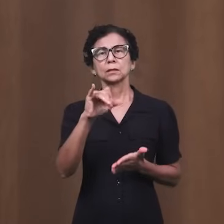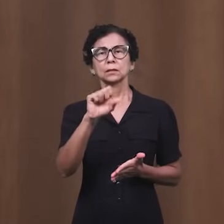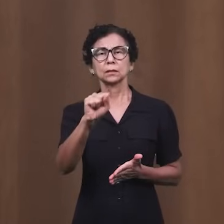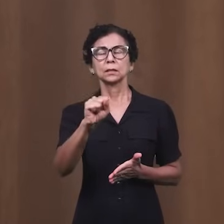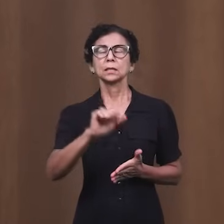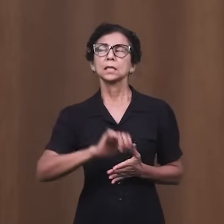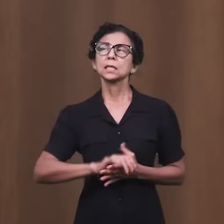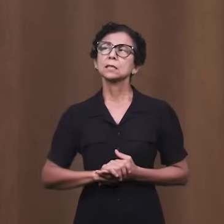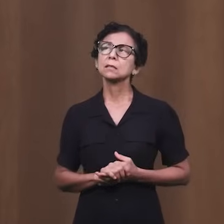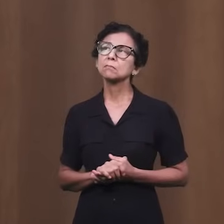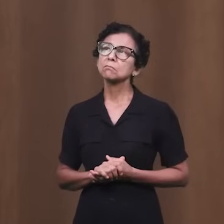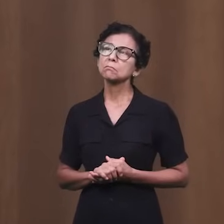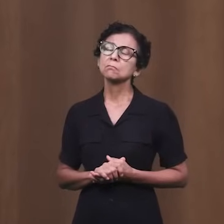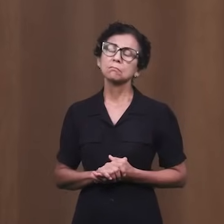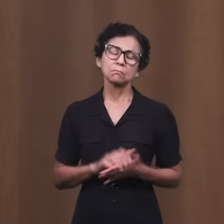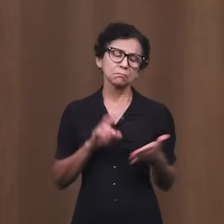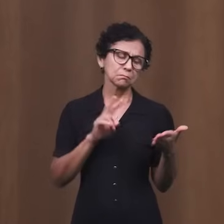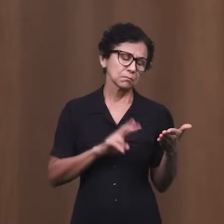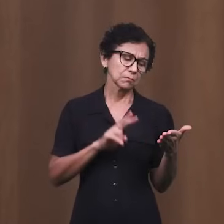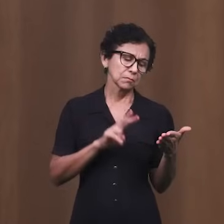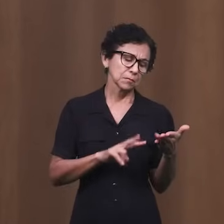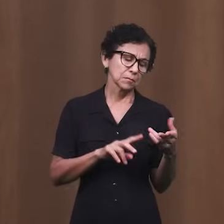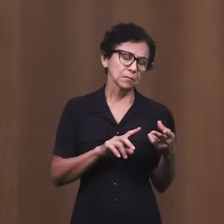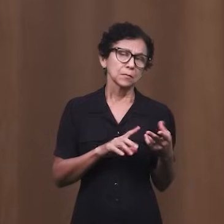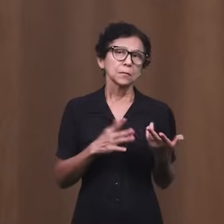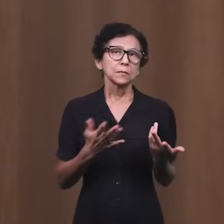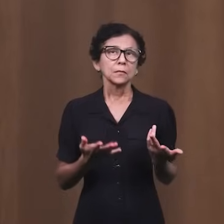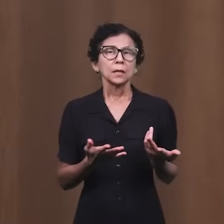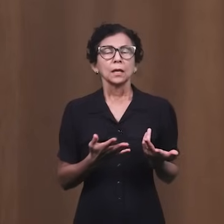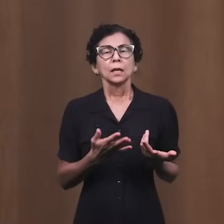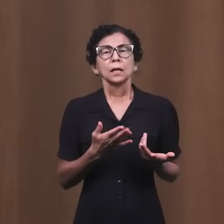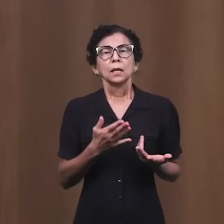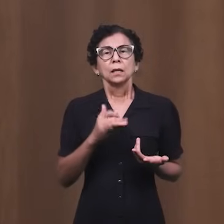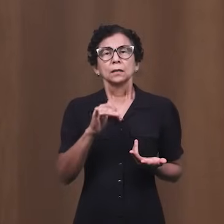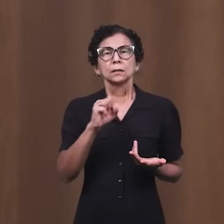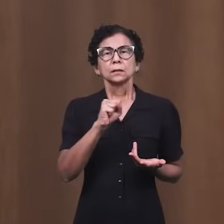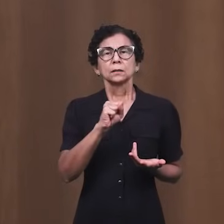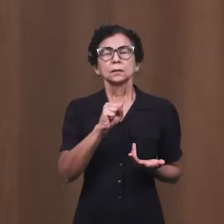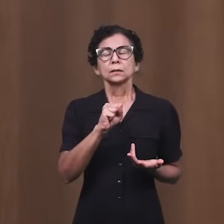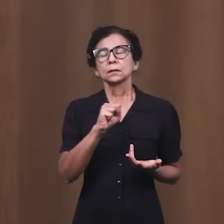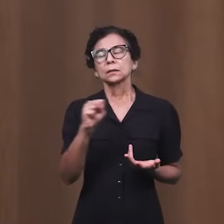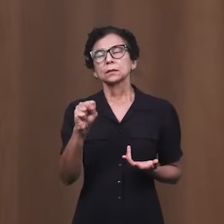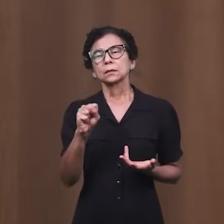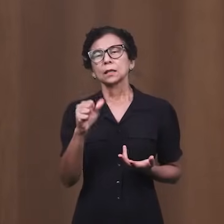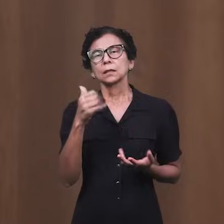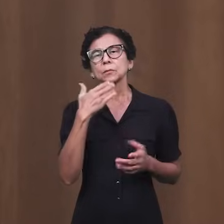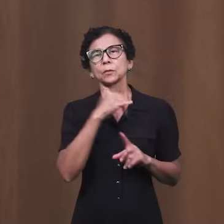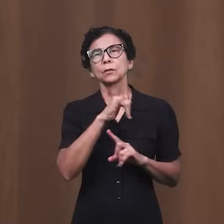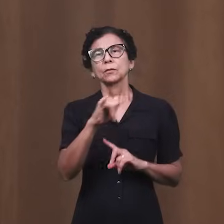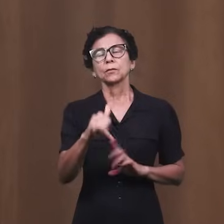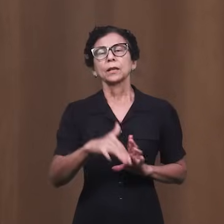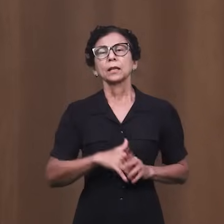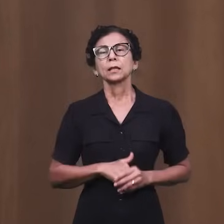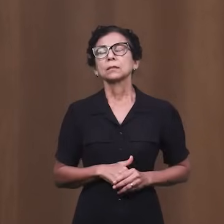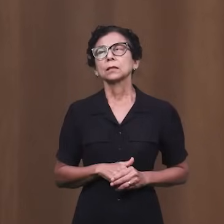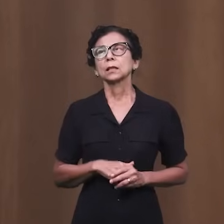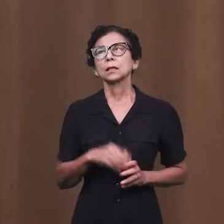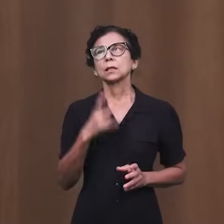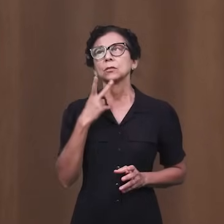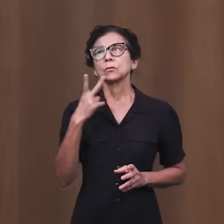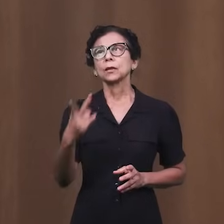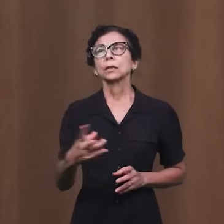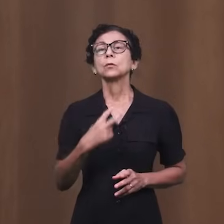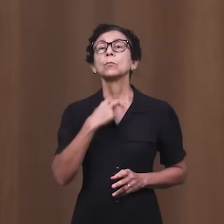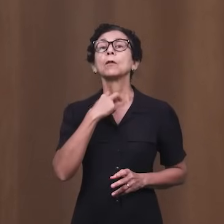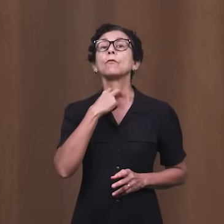Isaías aí Isaías um exemplo vai e fala eh da Voz Do Que